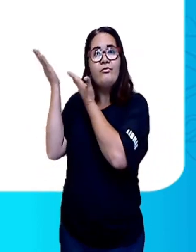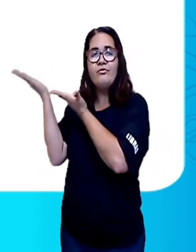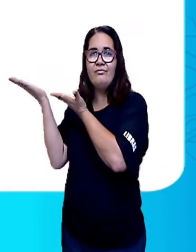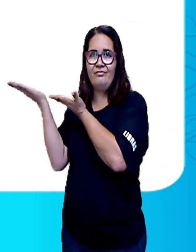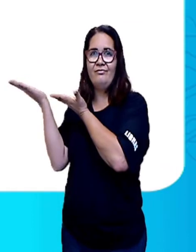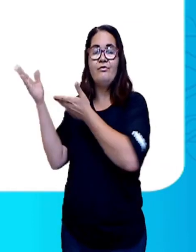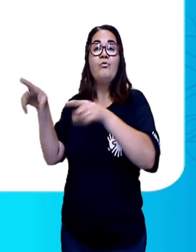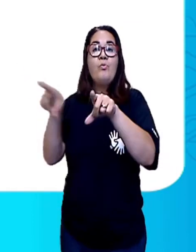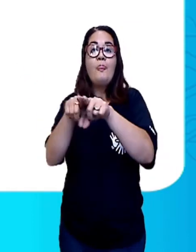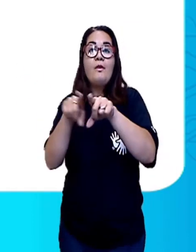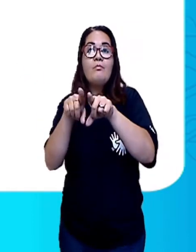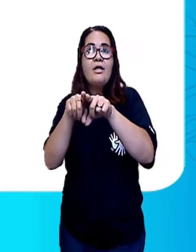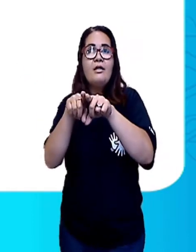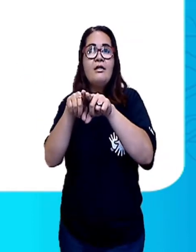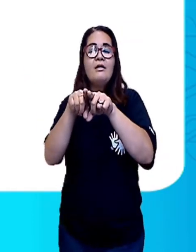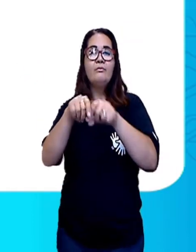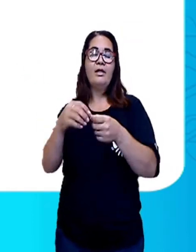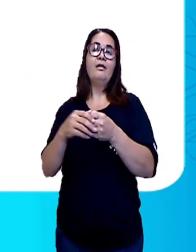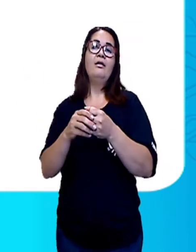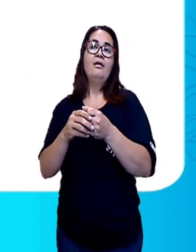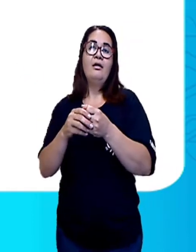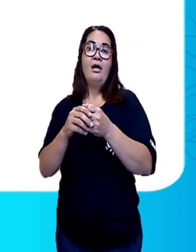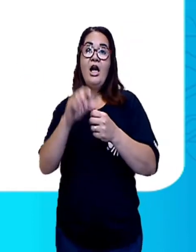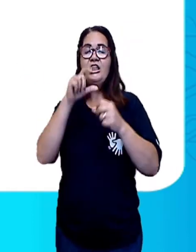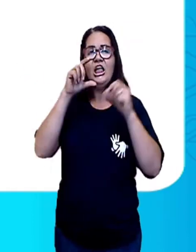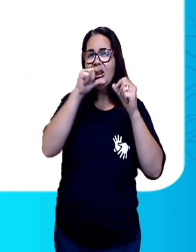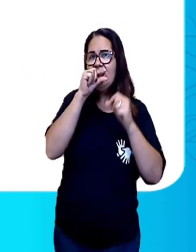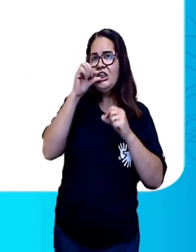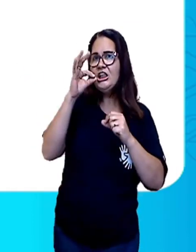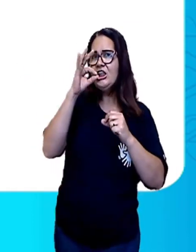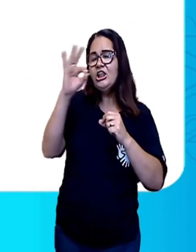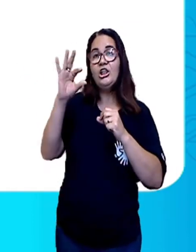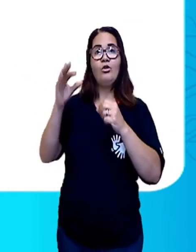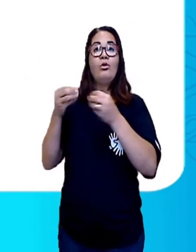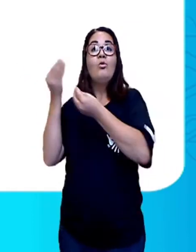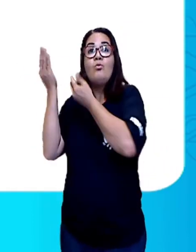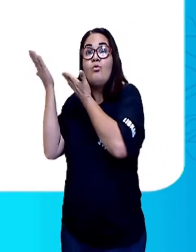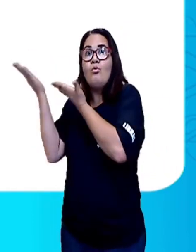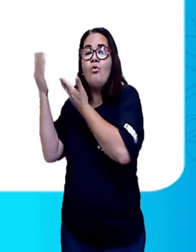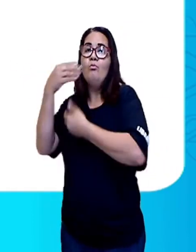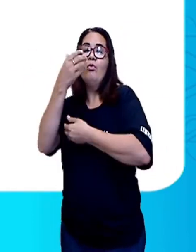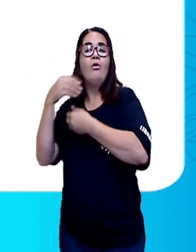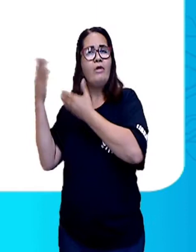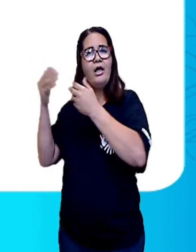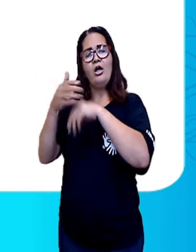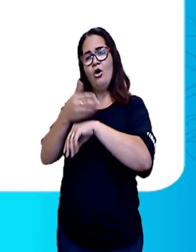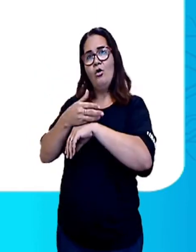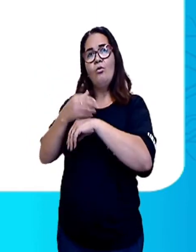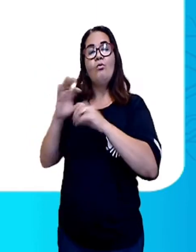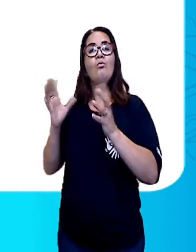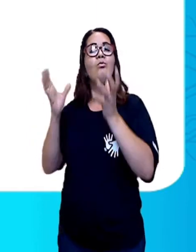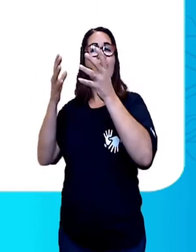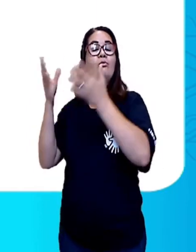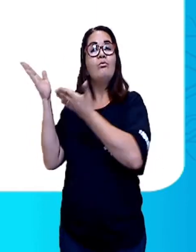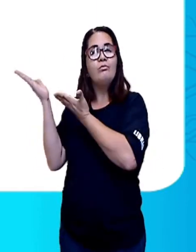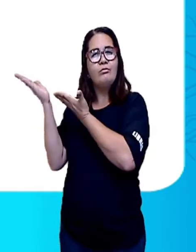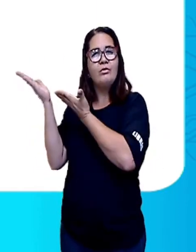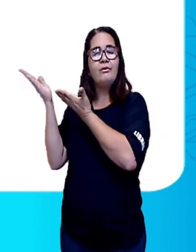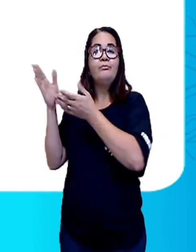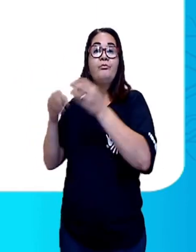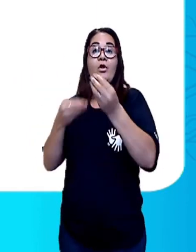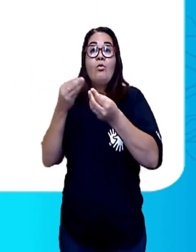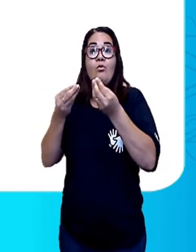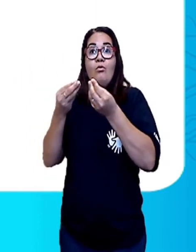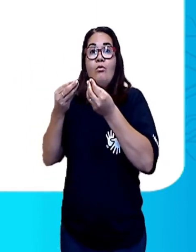slide é a cenoura. A cenoura também é um elemento sólido. Então veja só, temos no slide